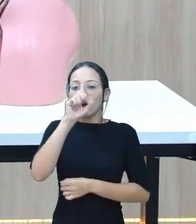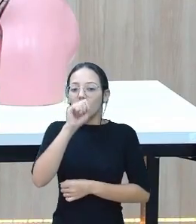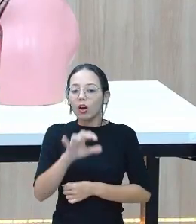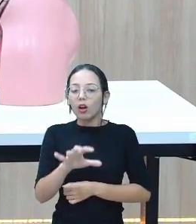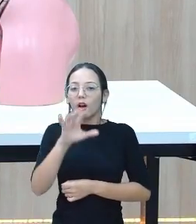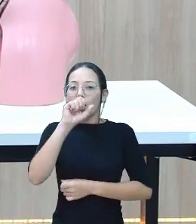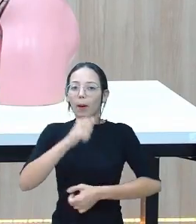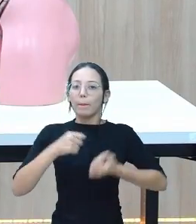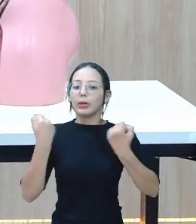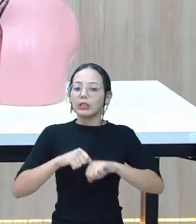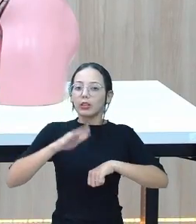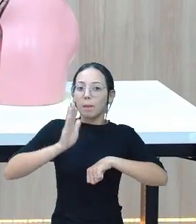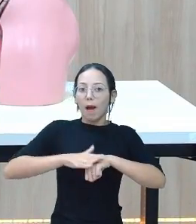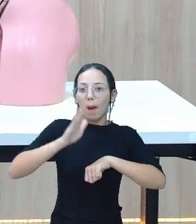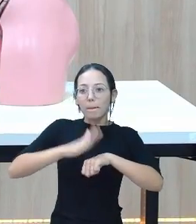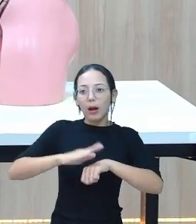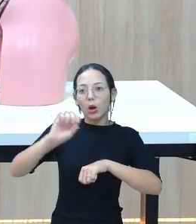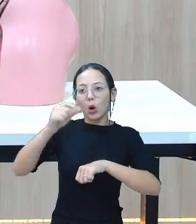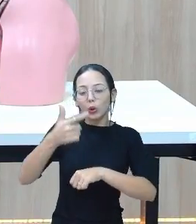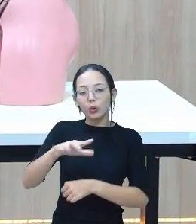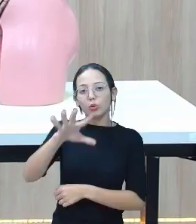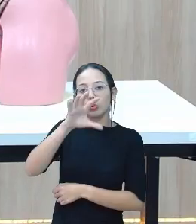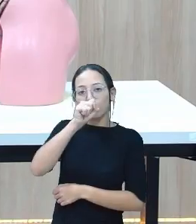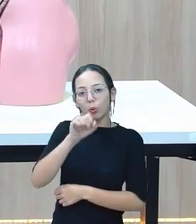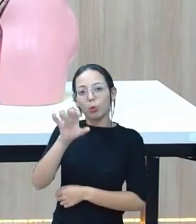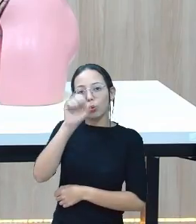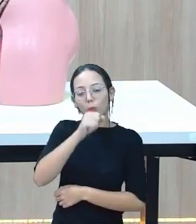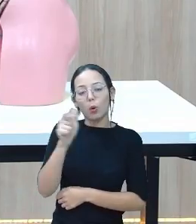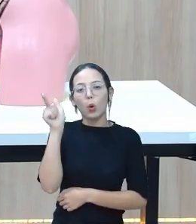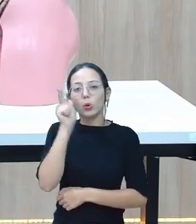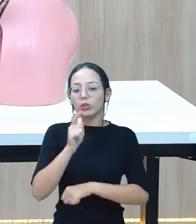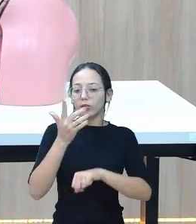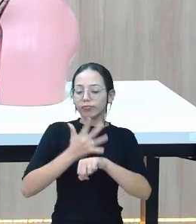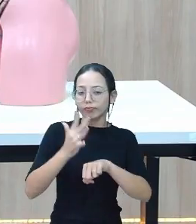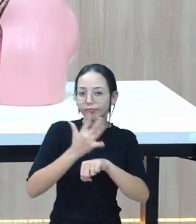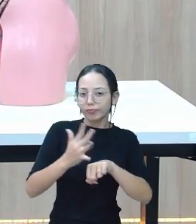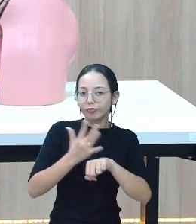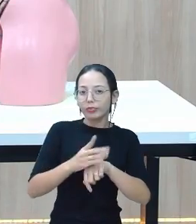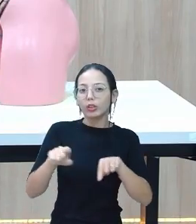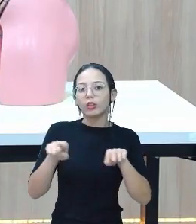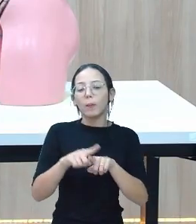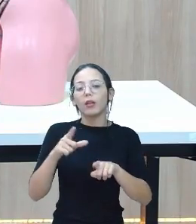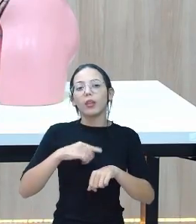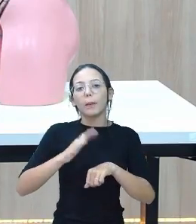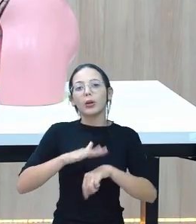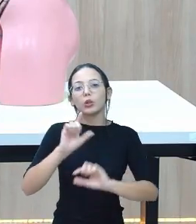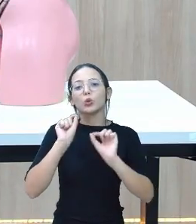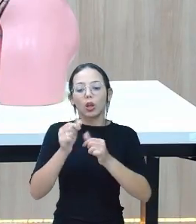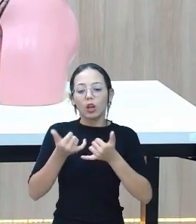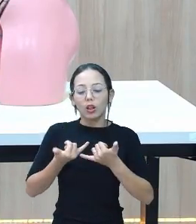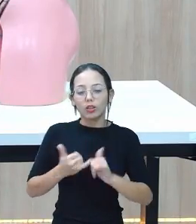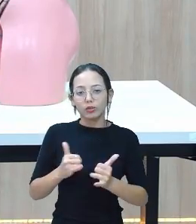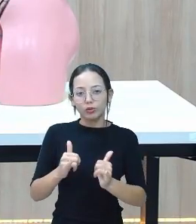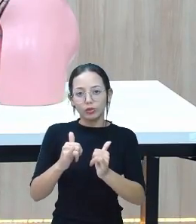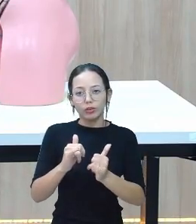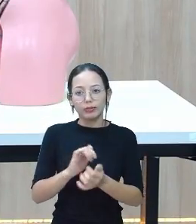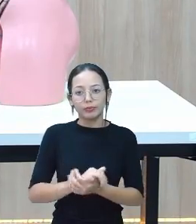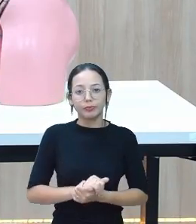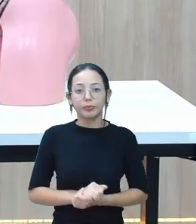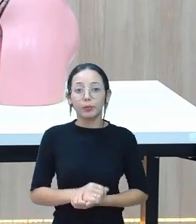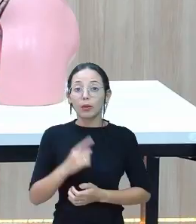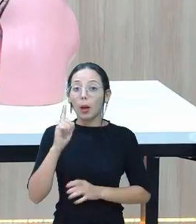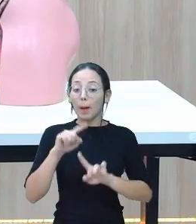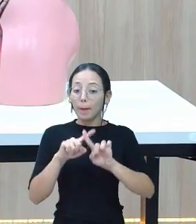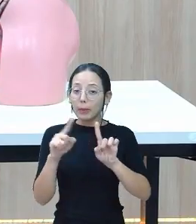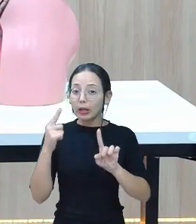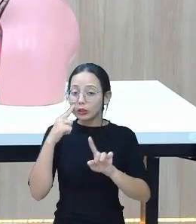precisar de mais oxigênio para realizar a sua atividade e obter mais energia. Mas o